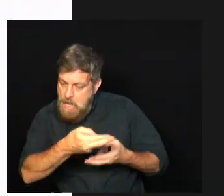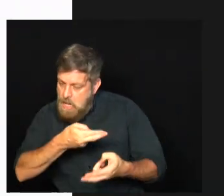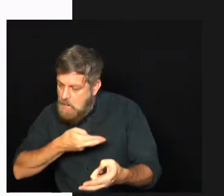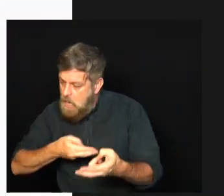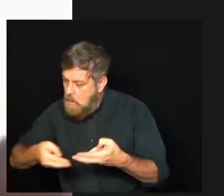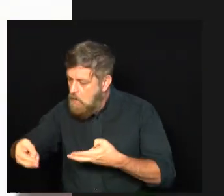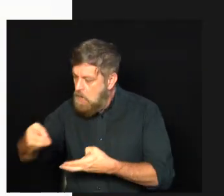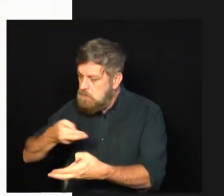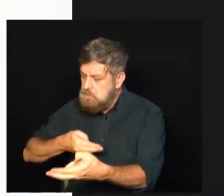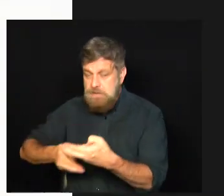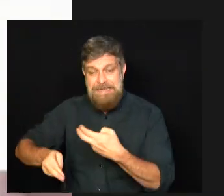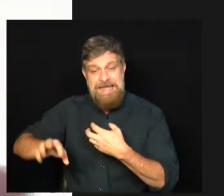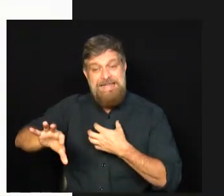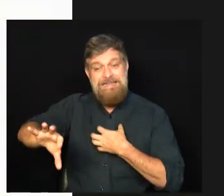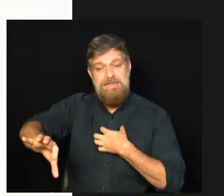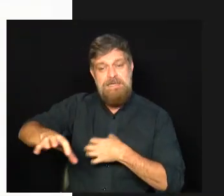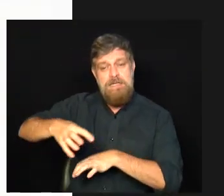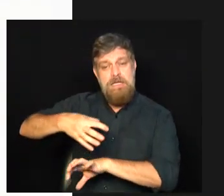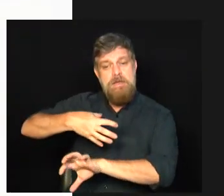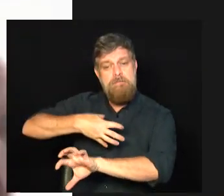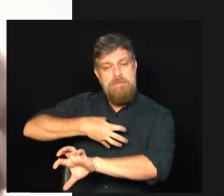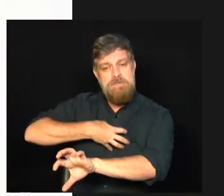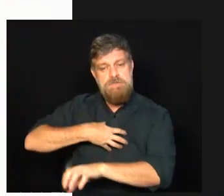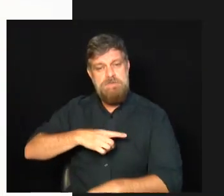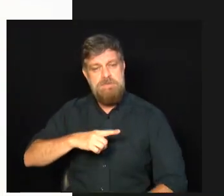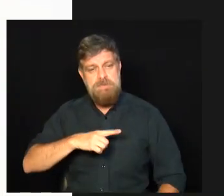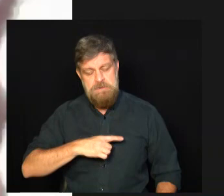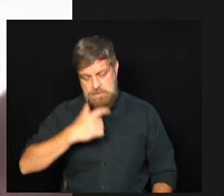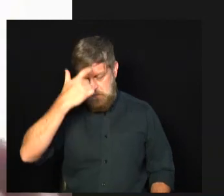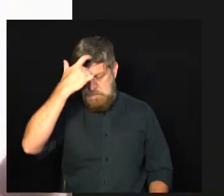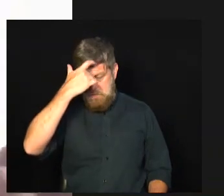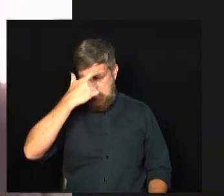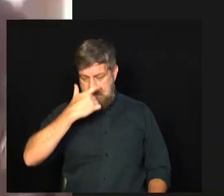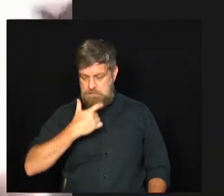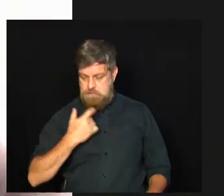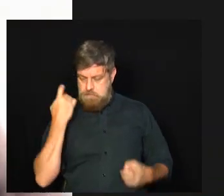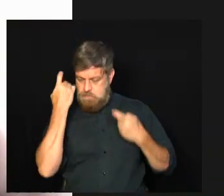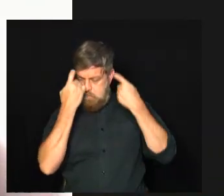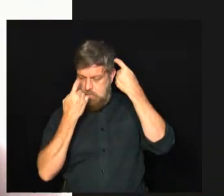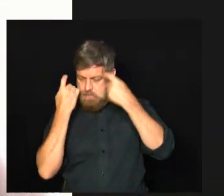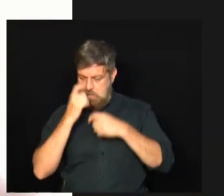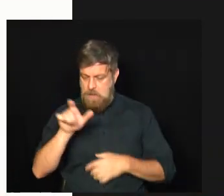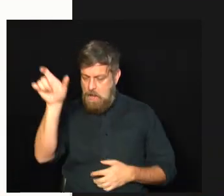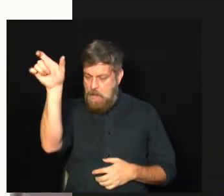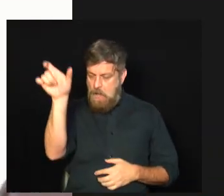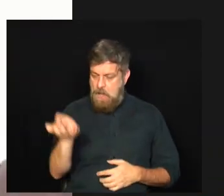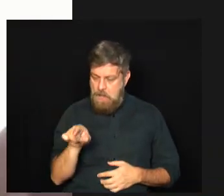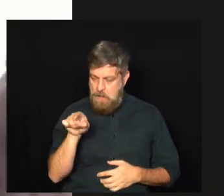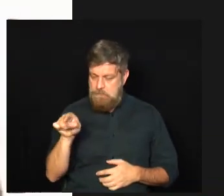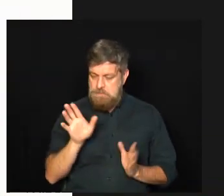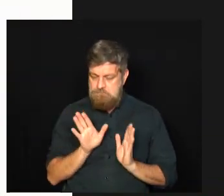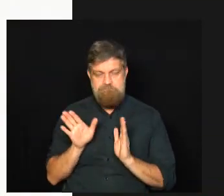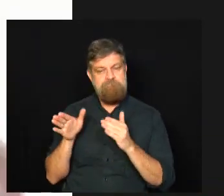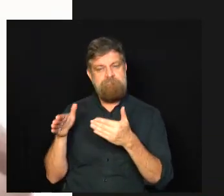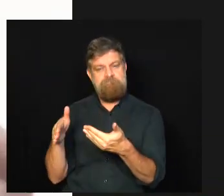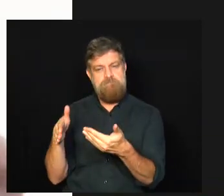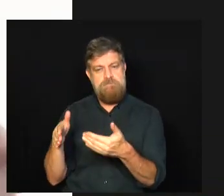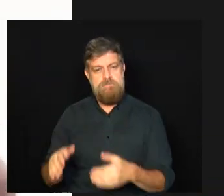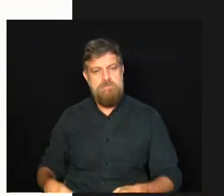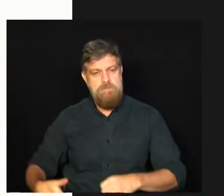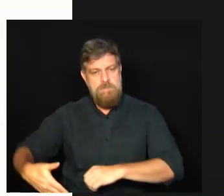ter empatia e se preocupar com o outro, né? A